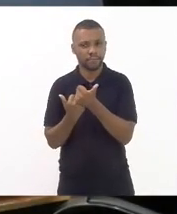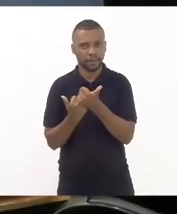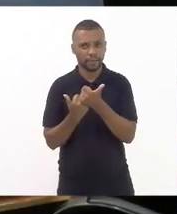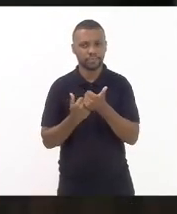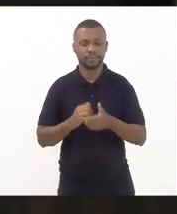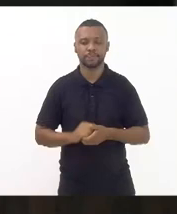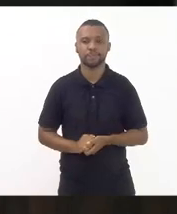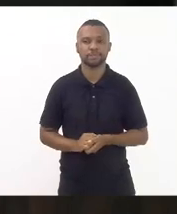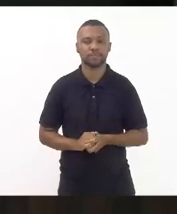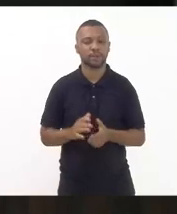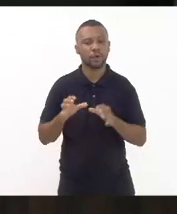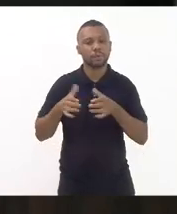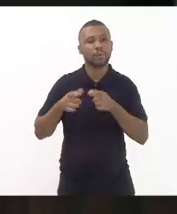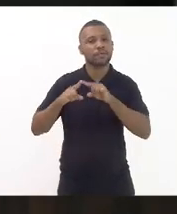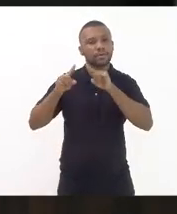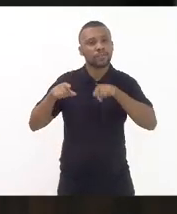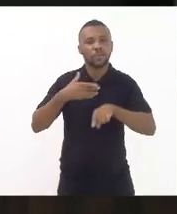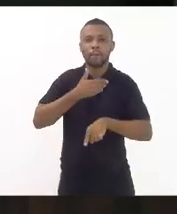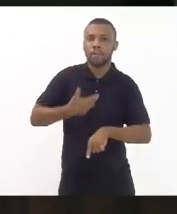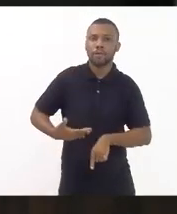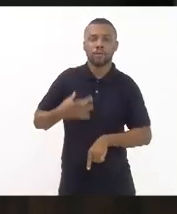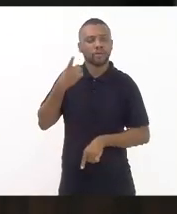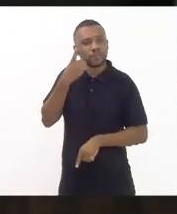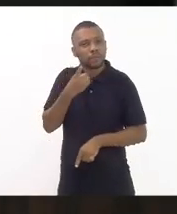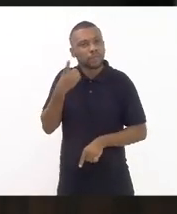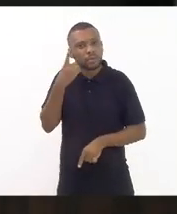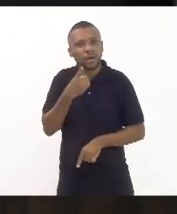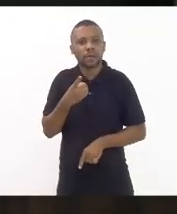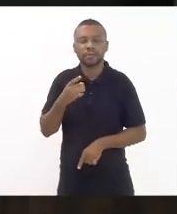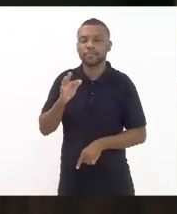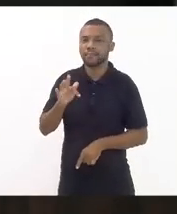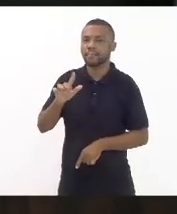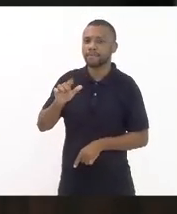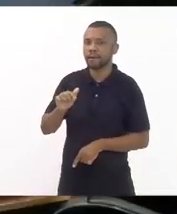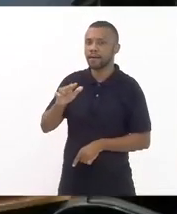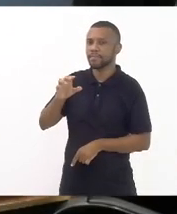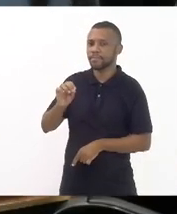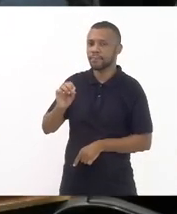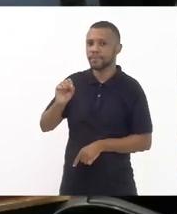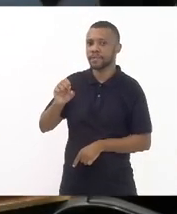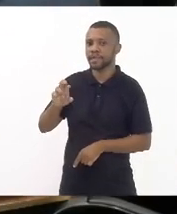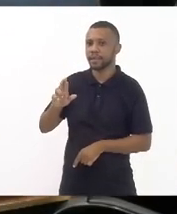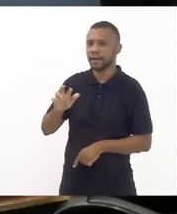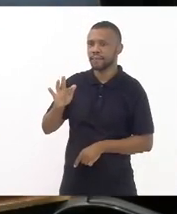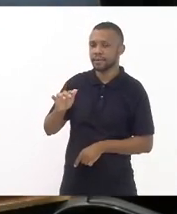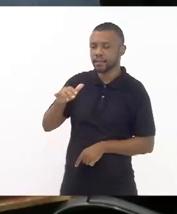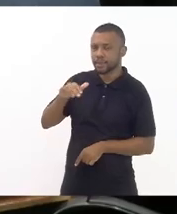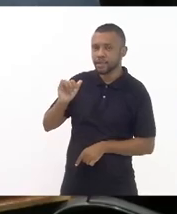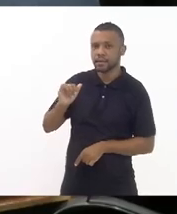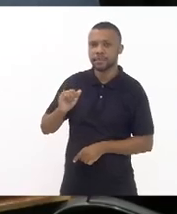Pela Comissão de Servidores Públicos, deputado Flávio Serafini.